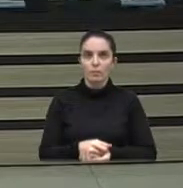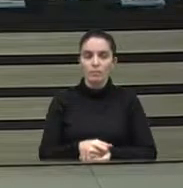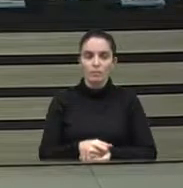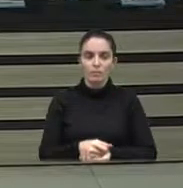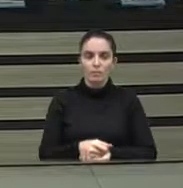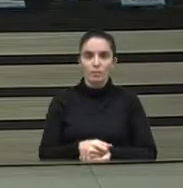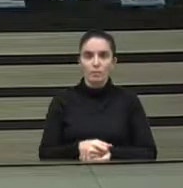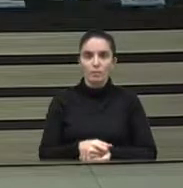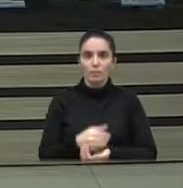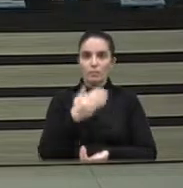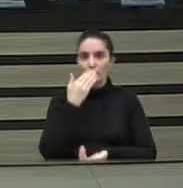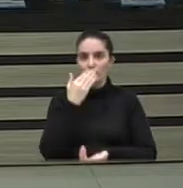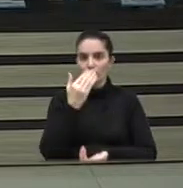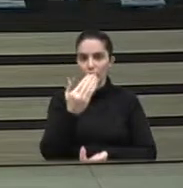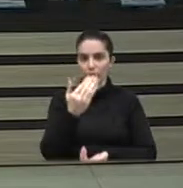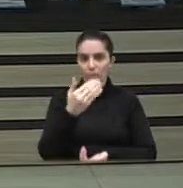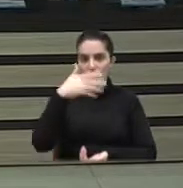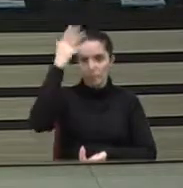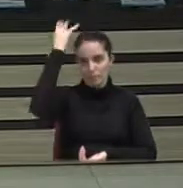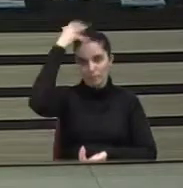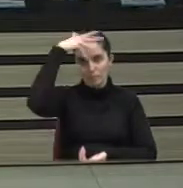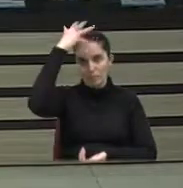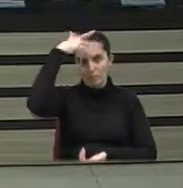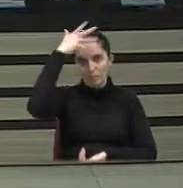uma questão de ordem, vereadora Érica Tanque.